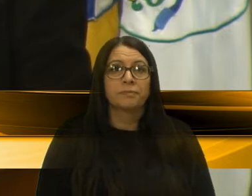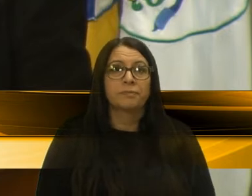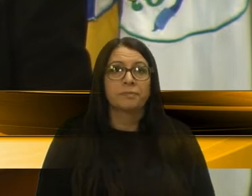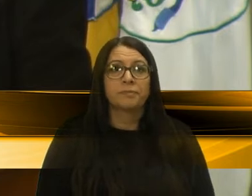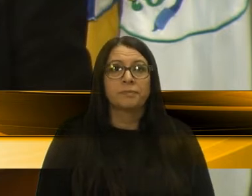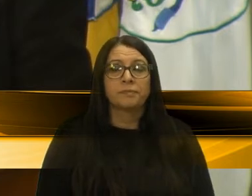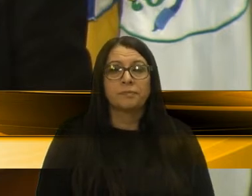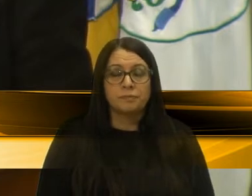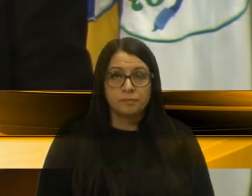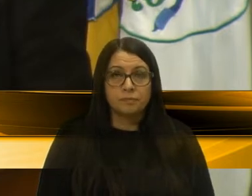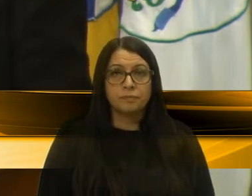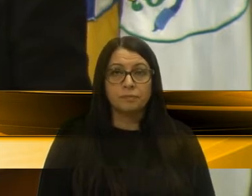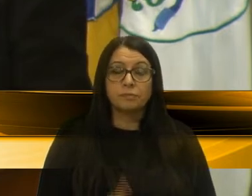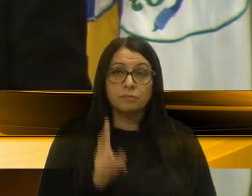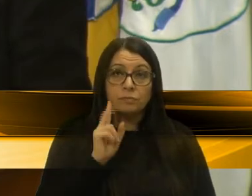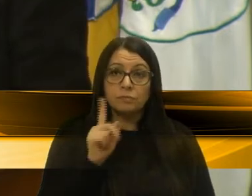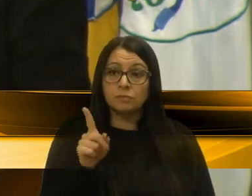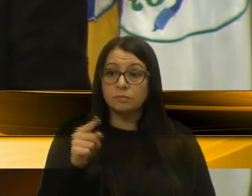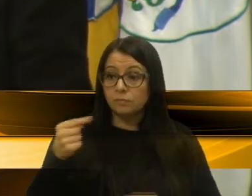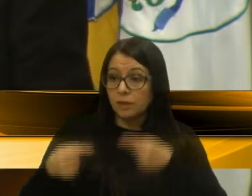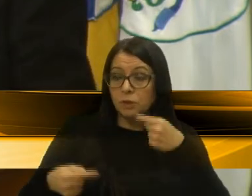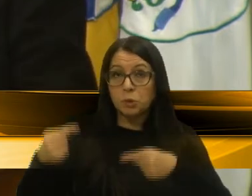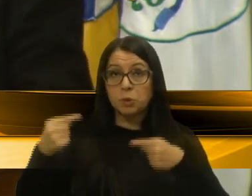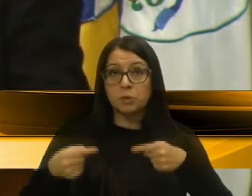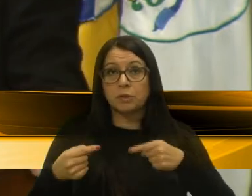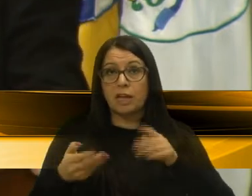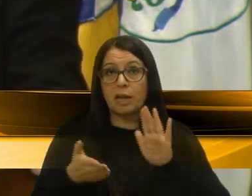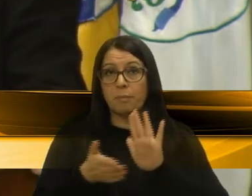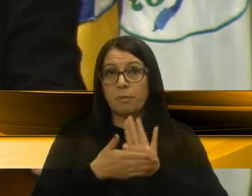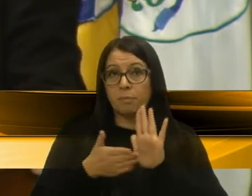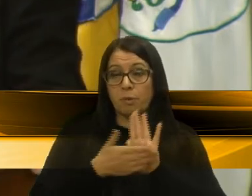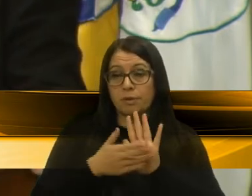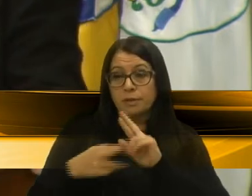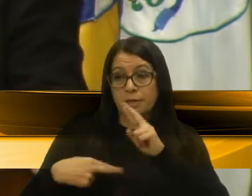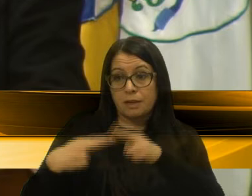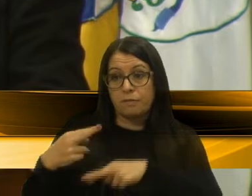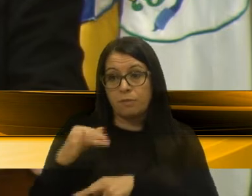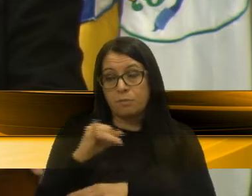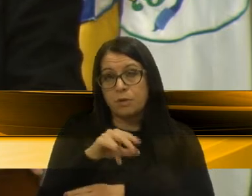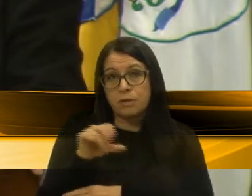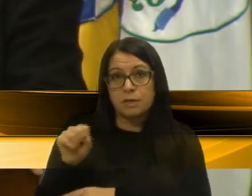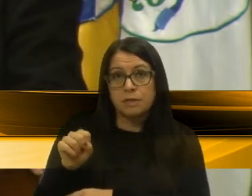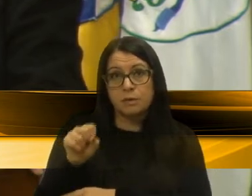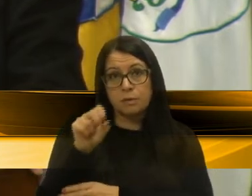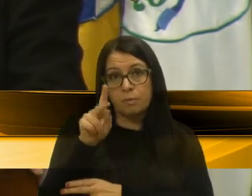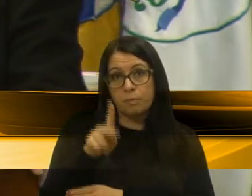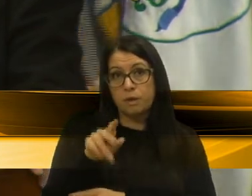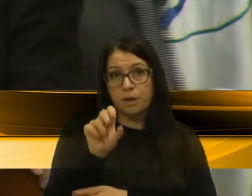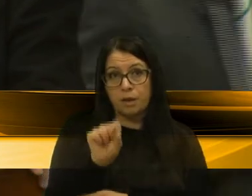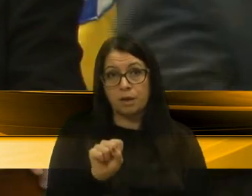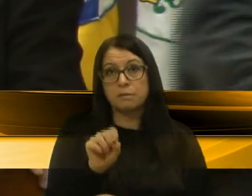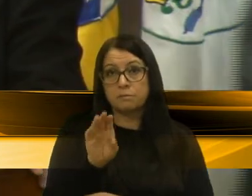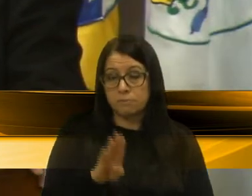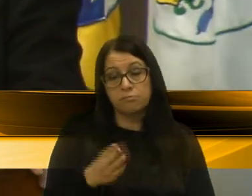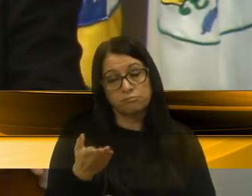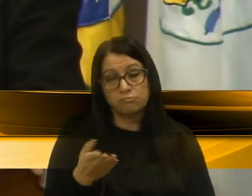Quando se colocou em discussão essa proposta da reforma da Previdência, o PSB, de